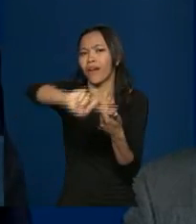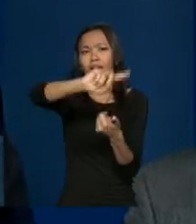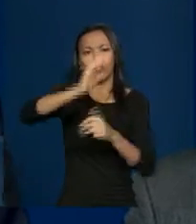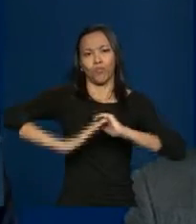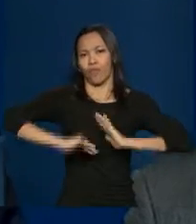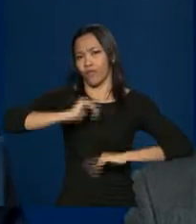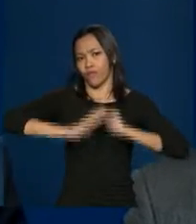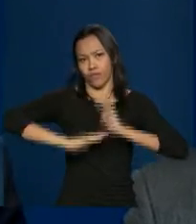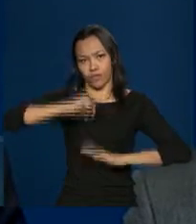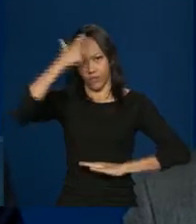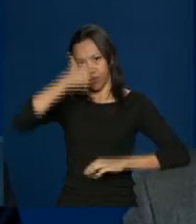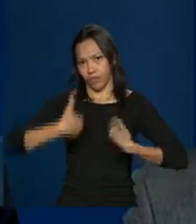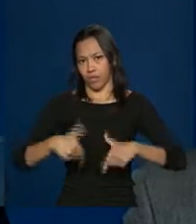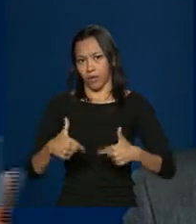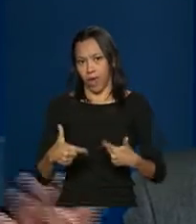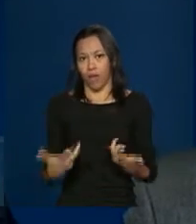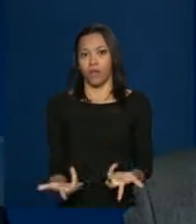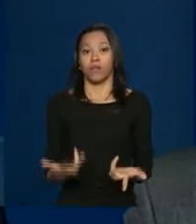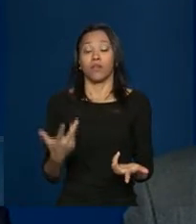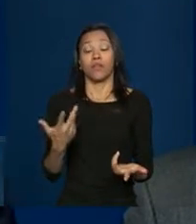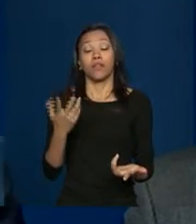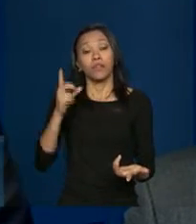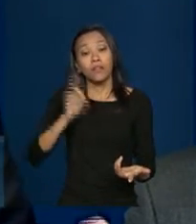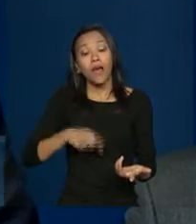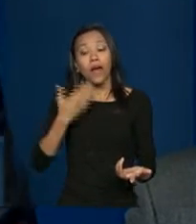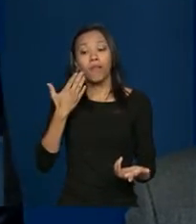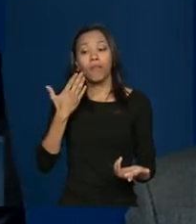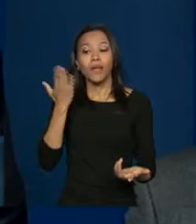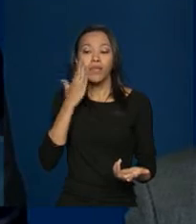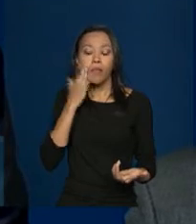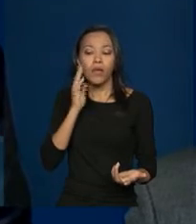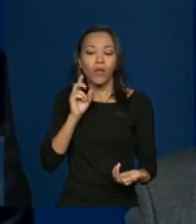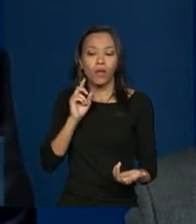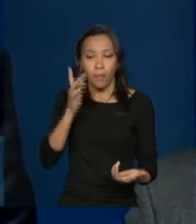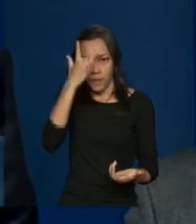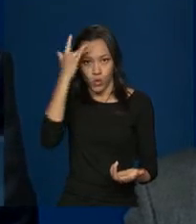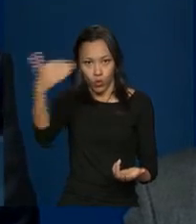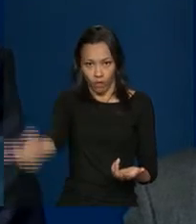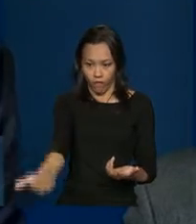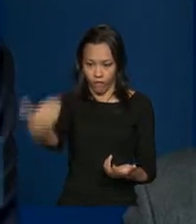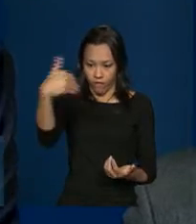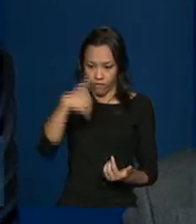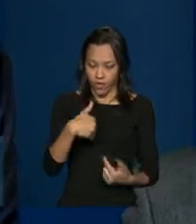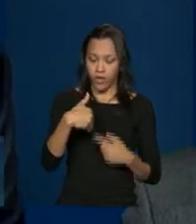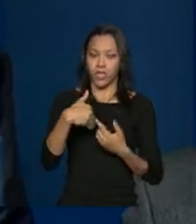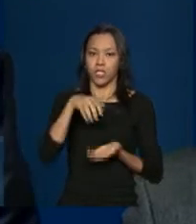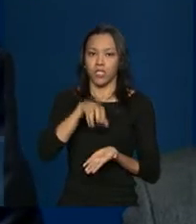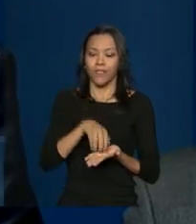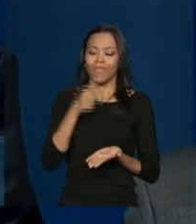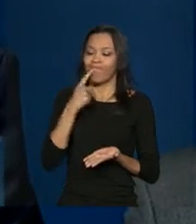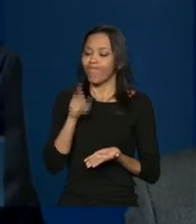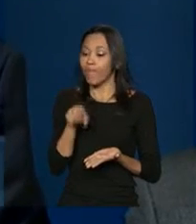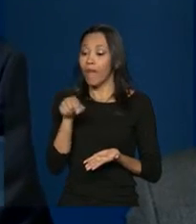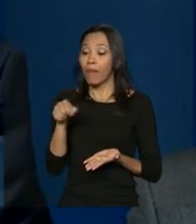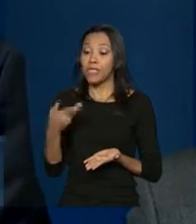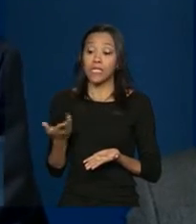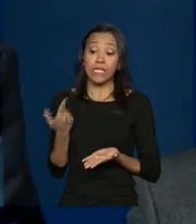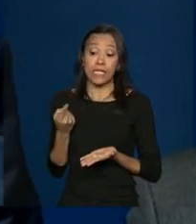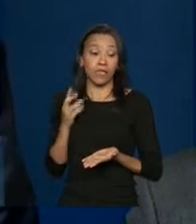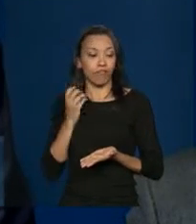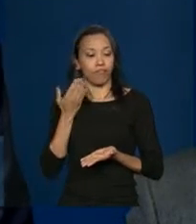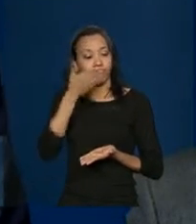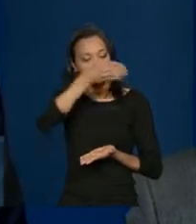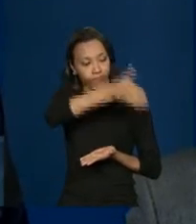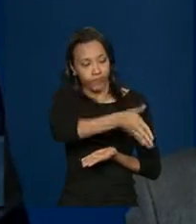portanto, eles têm a capacidade de endereçar, de identificar a necessidade da vítima e endereçar para os devidos órgãos